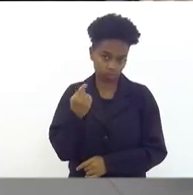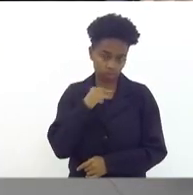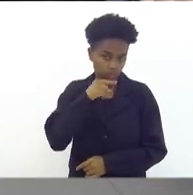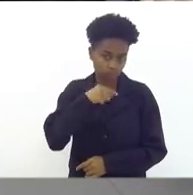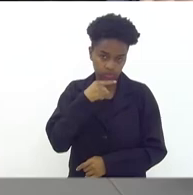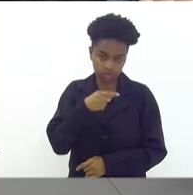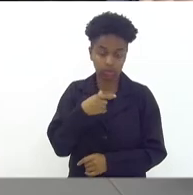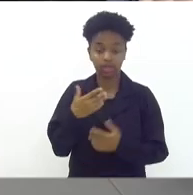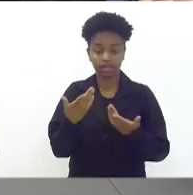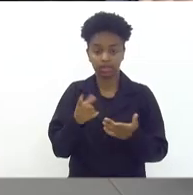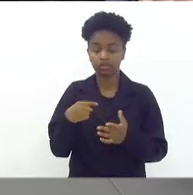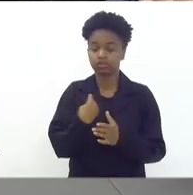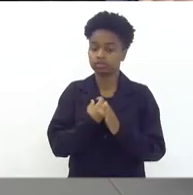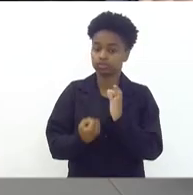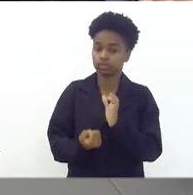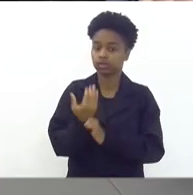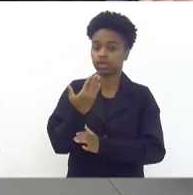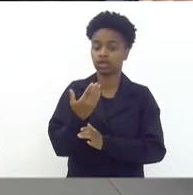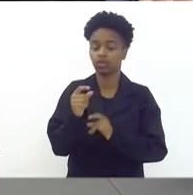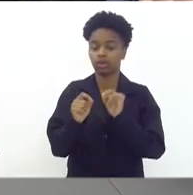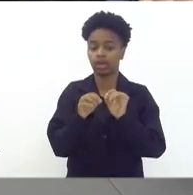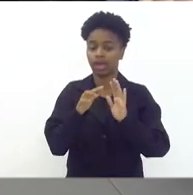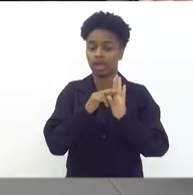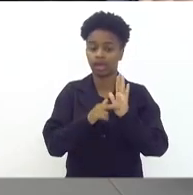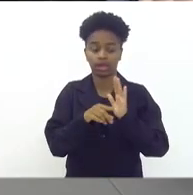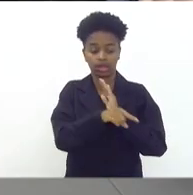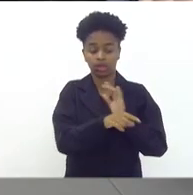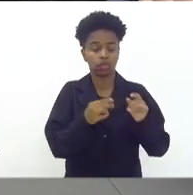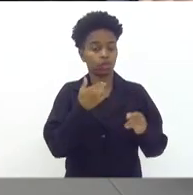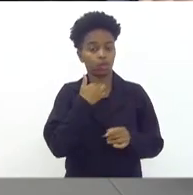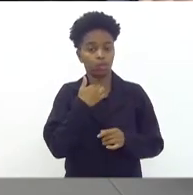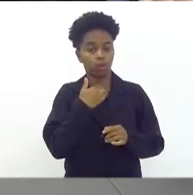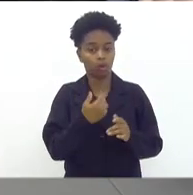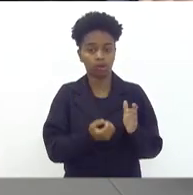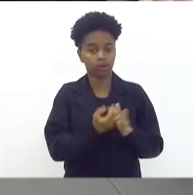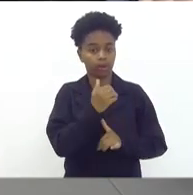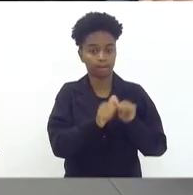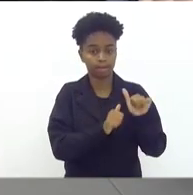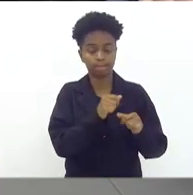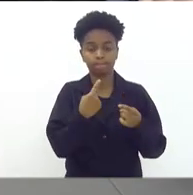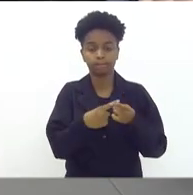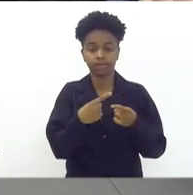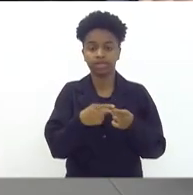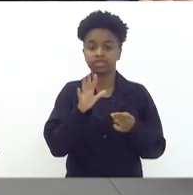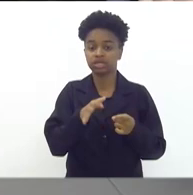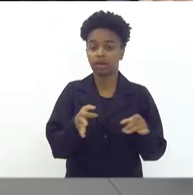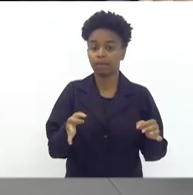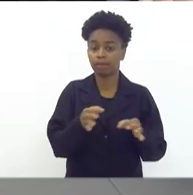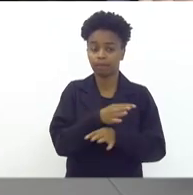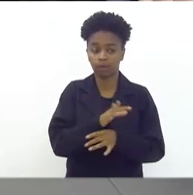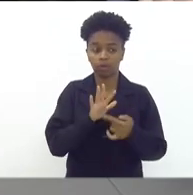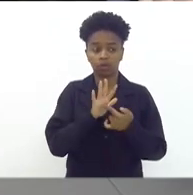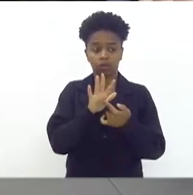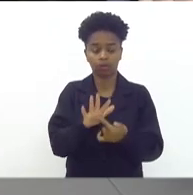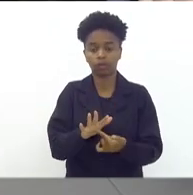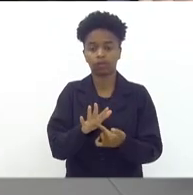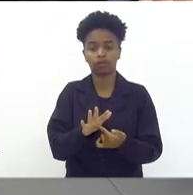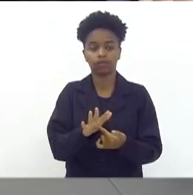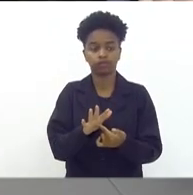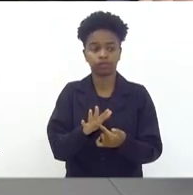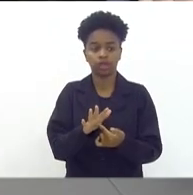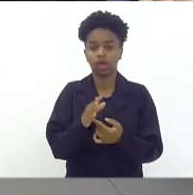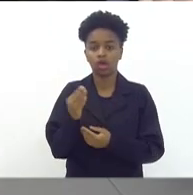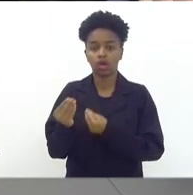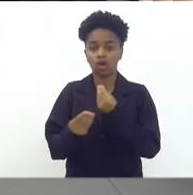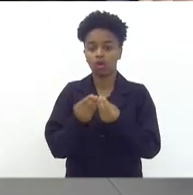concessionária não poderia fazer essa mudança uma vez que existe uma deliberação que estipulou que estabeleceu